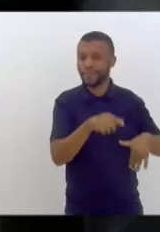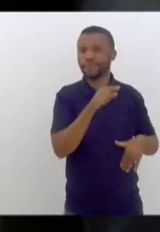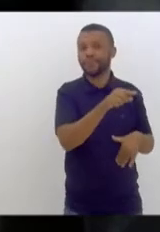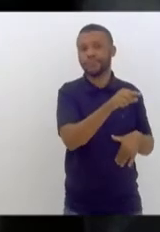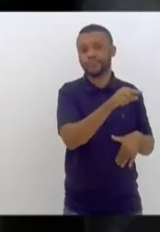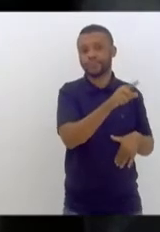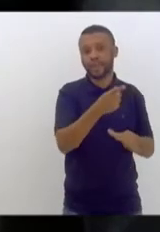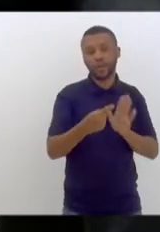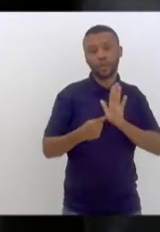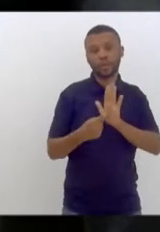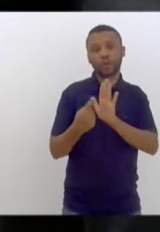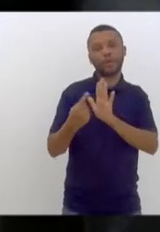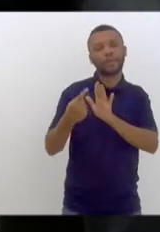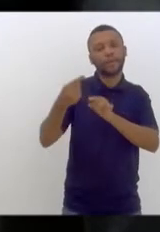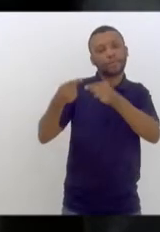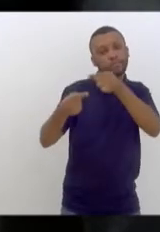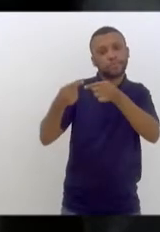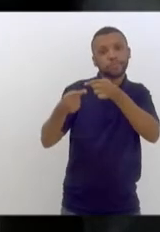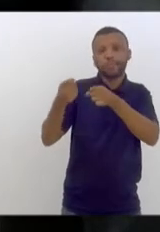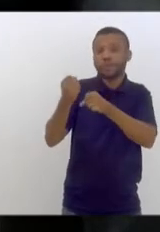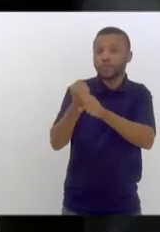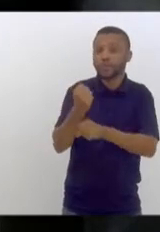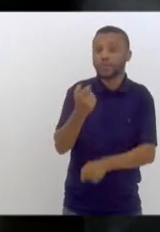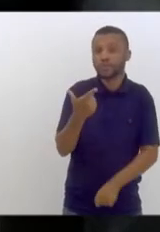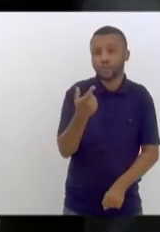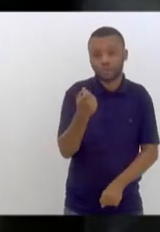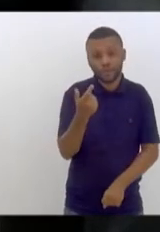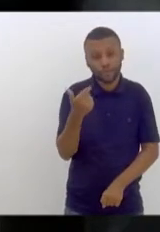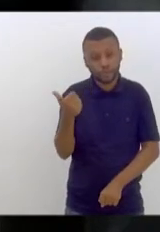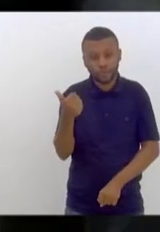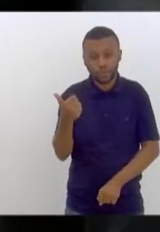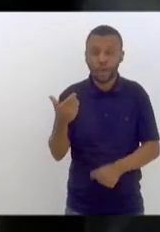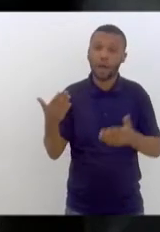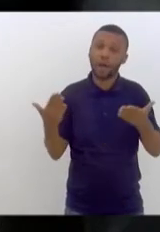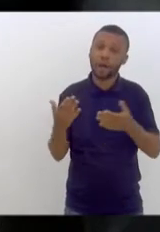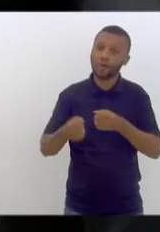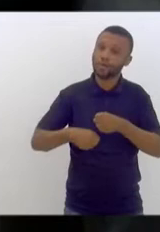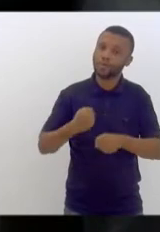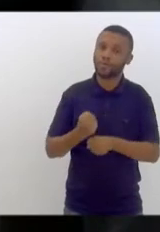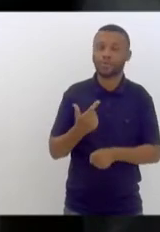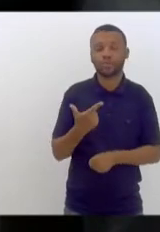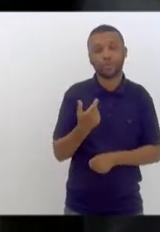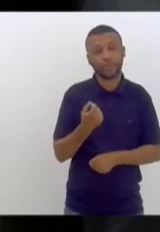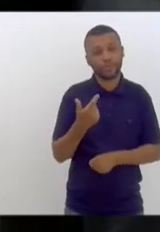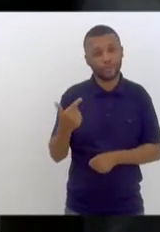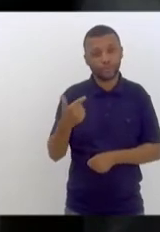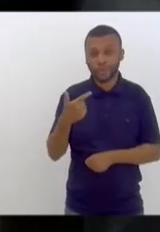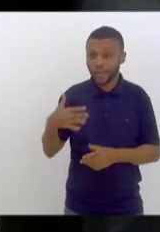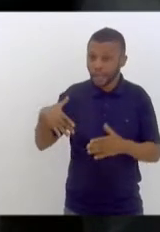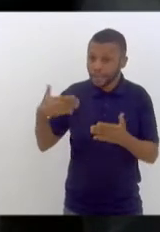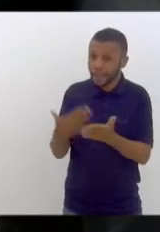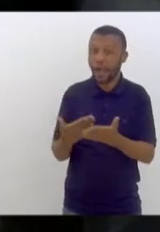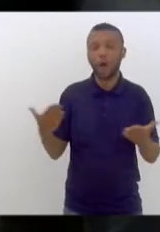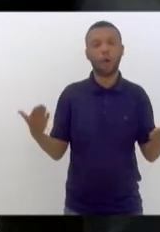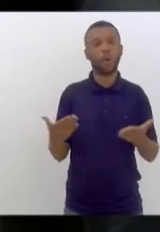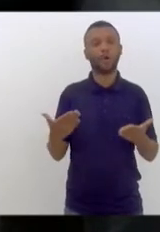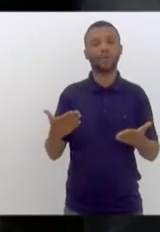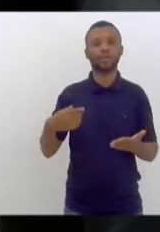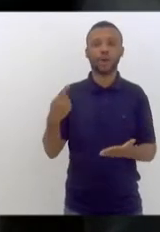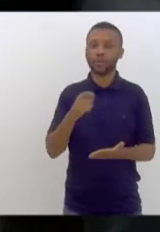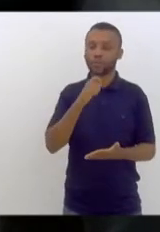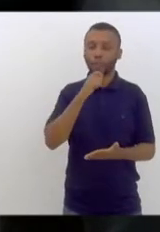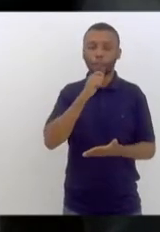essas deliberações todas, foram em 2021. Nós estamos em 2022 e ainda não recebemos nenhum valor.